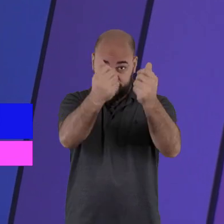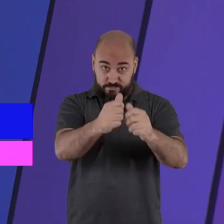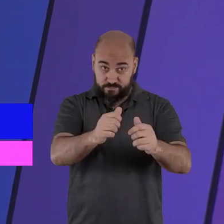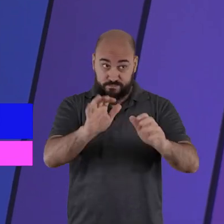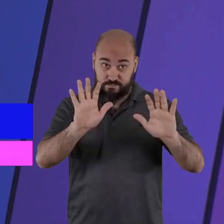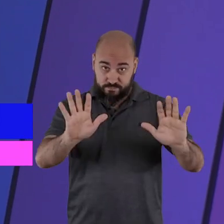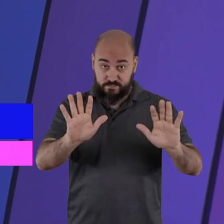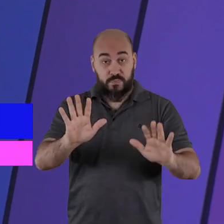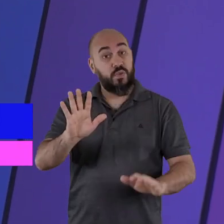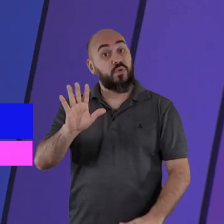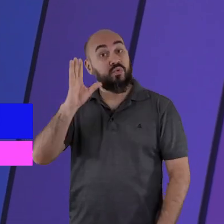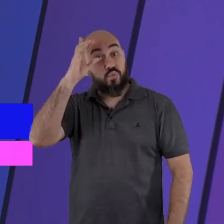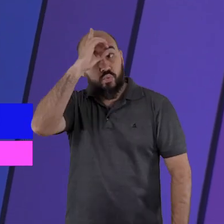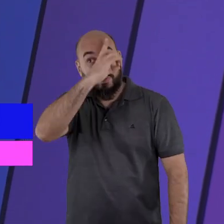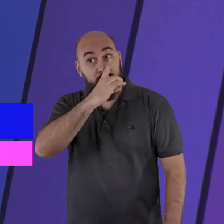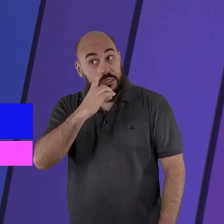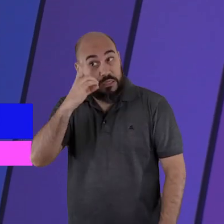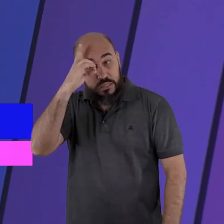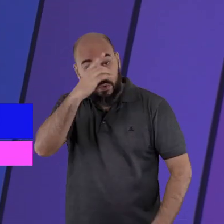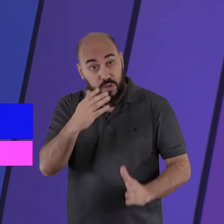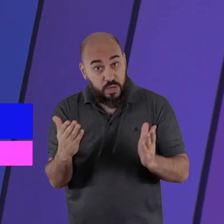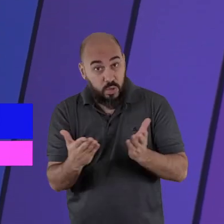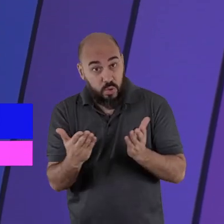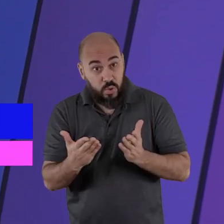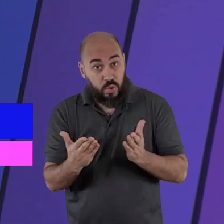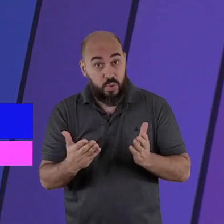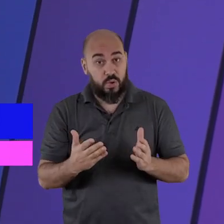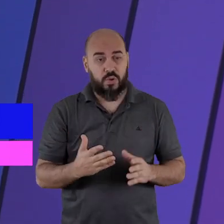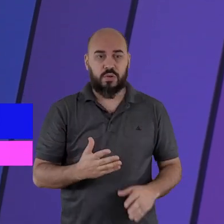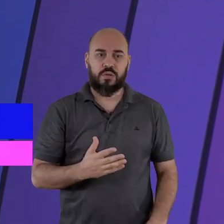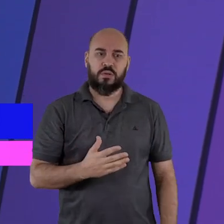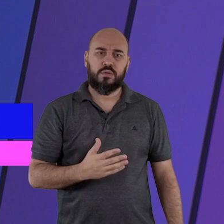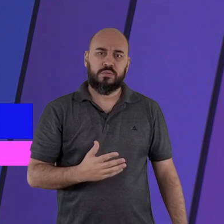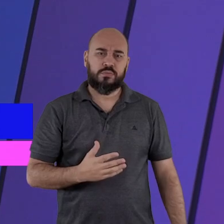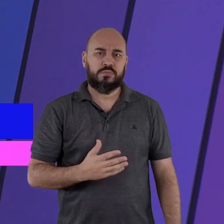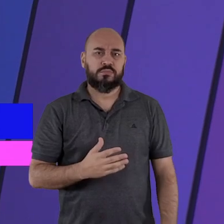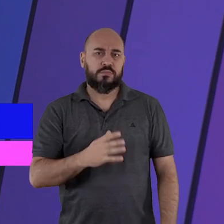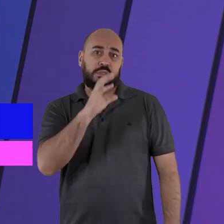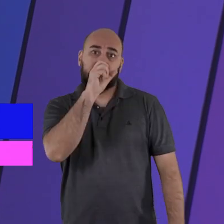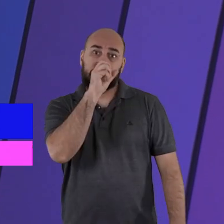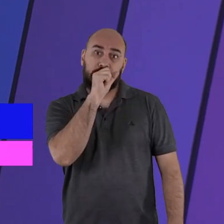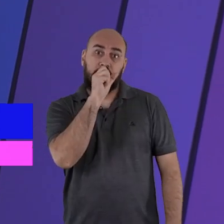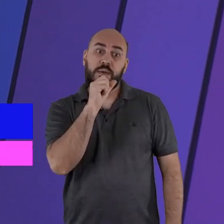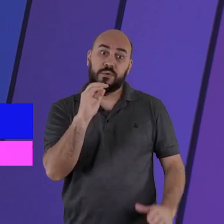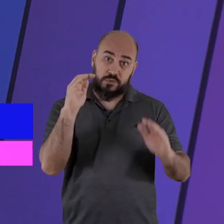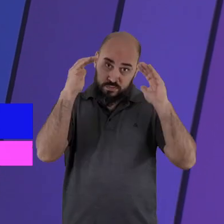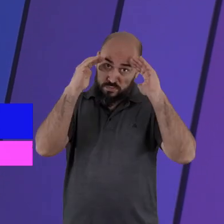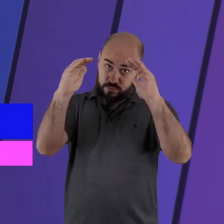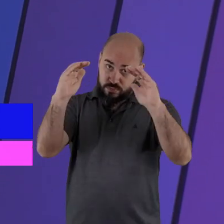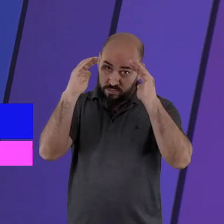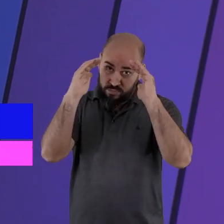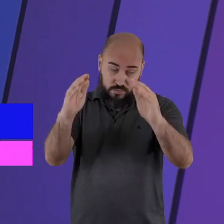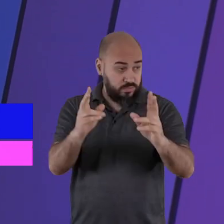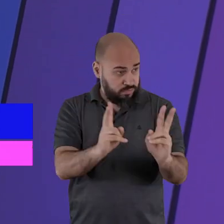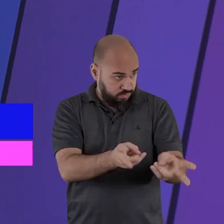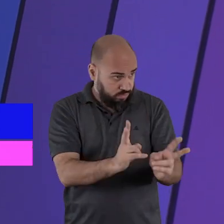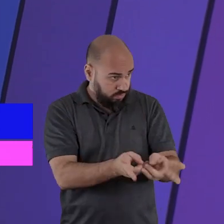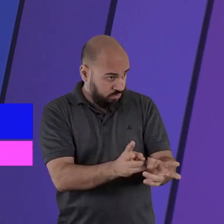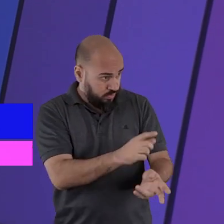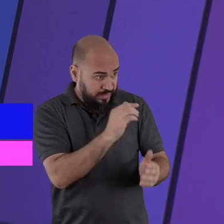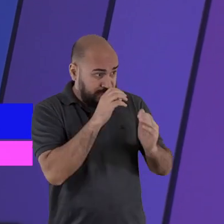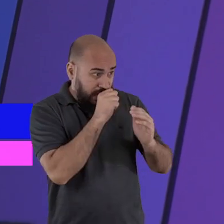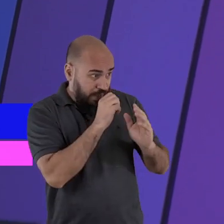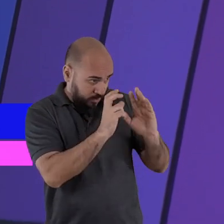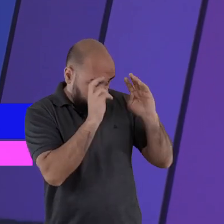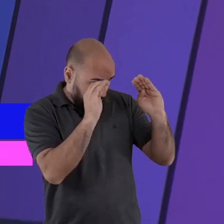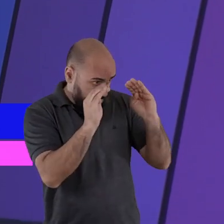era o dia de sábado, mas ele mantém o princípio da adoração e pega o dia dos pagãos, o domingo. Ou seja, então agora